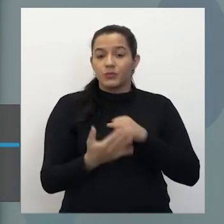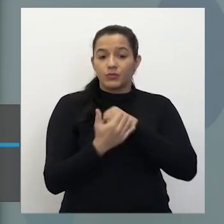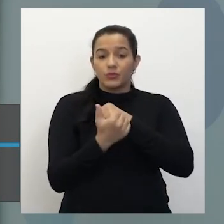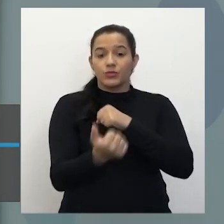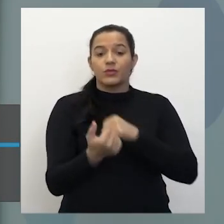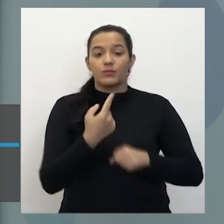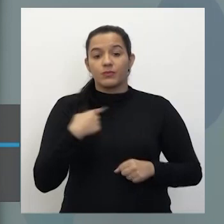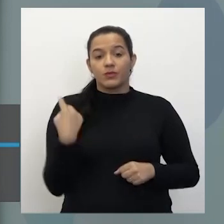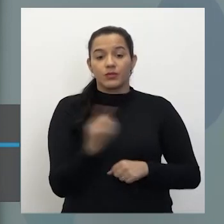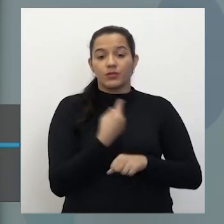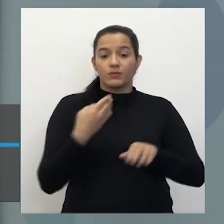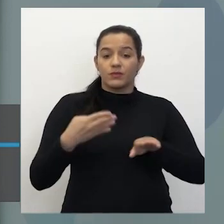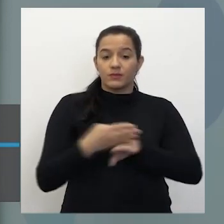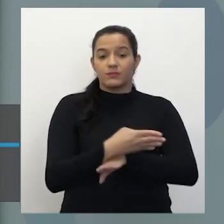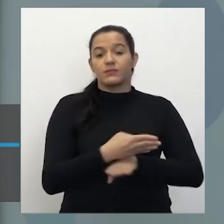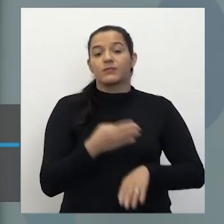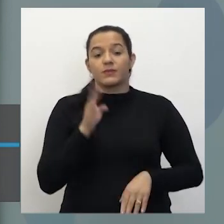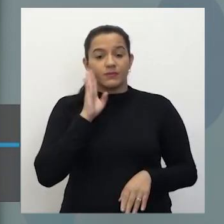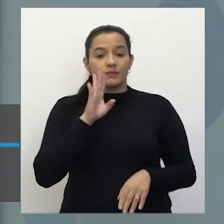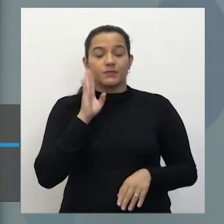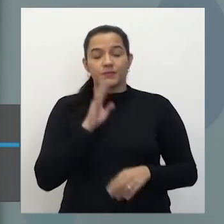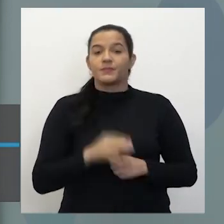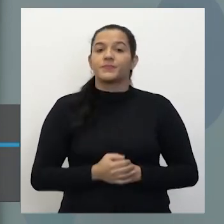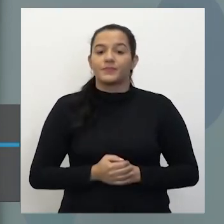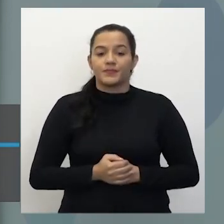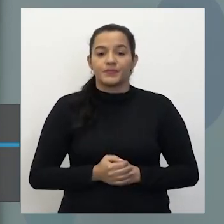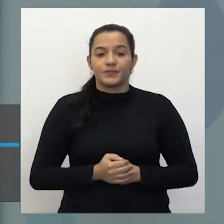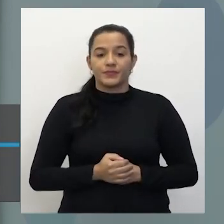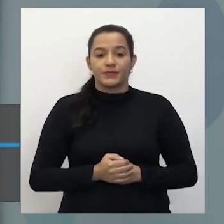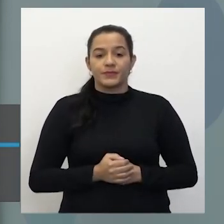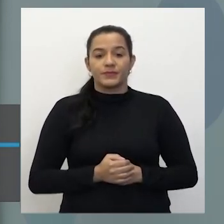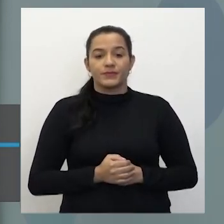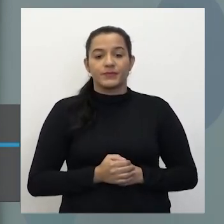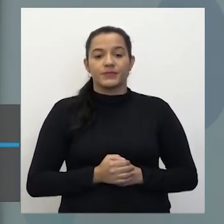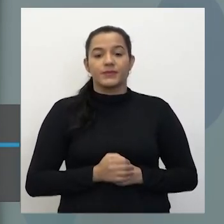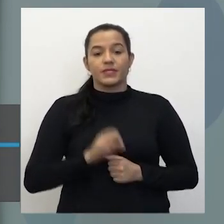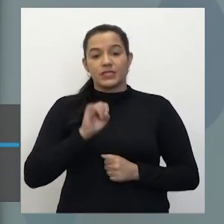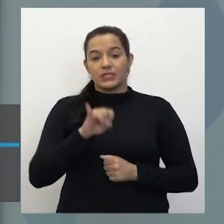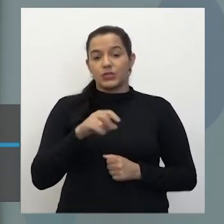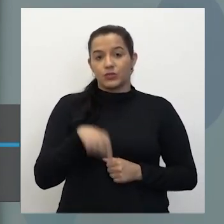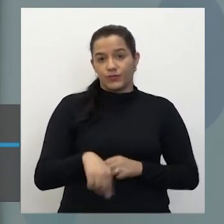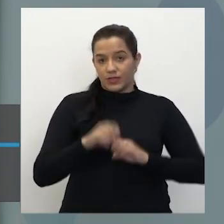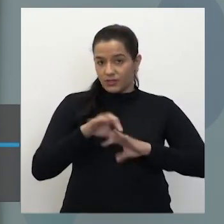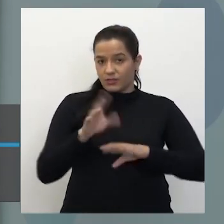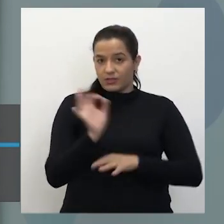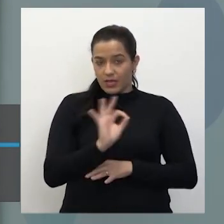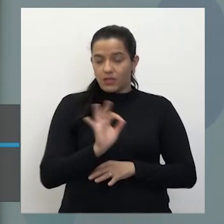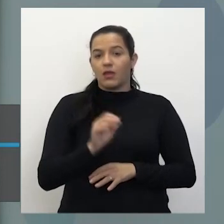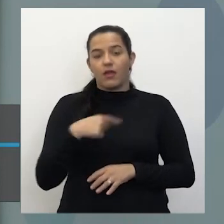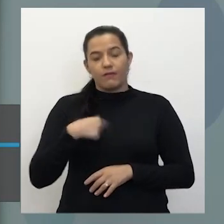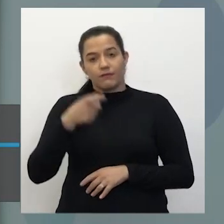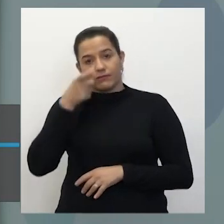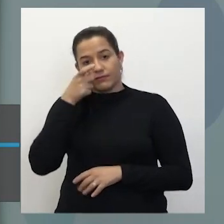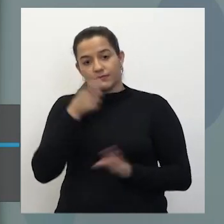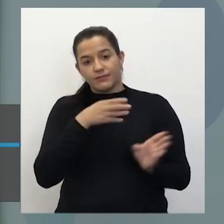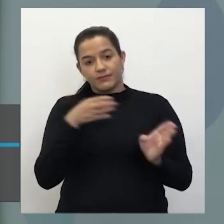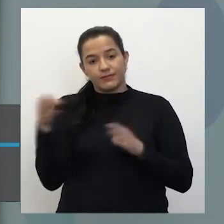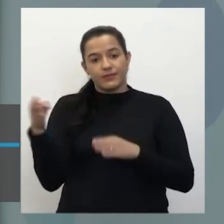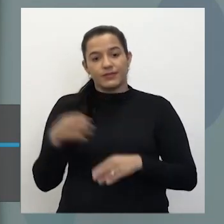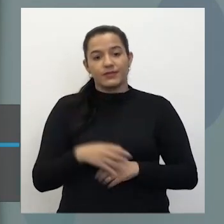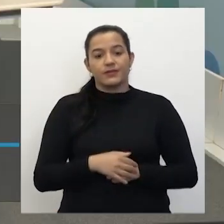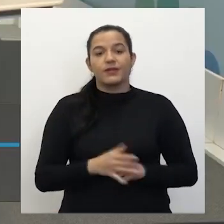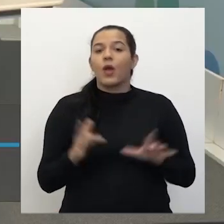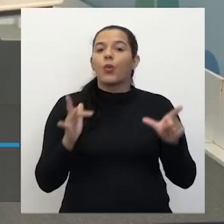participar. Vai ser muito legal participar do seu sarau, né? Se eu não estiver aqui dando aula, vou dar uma olhadinha. Olha só, manda o link que eu participo, a